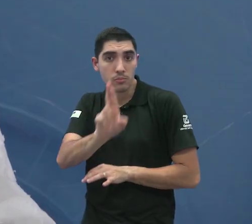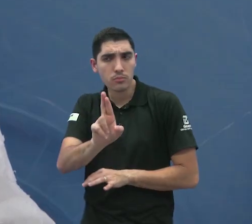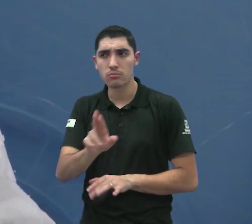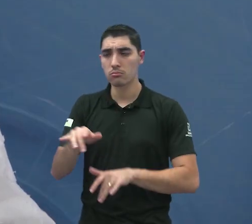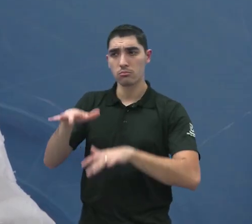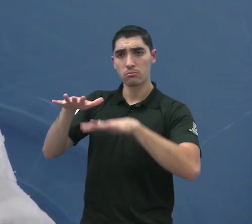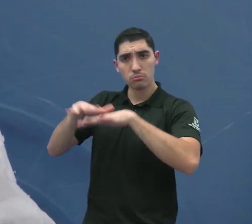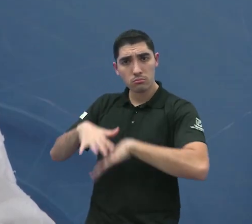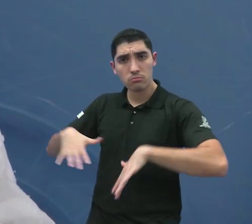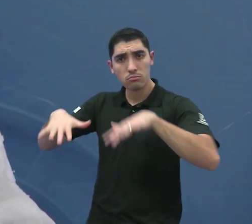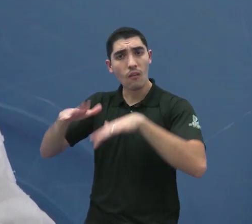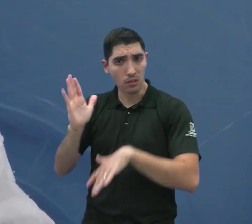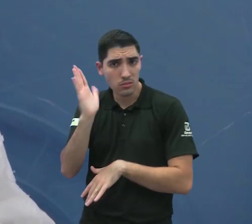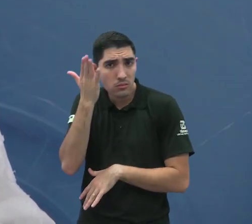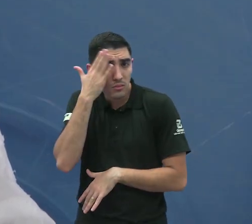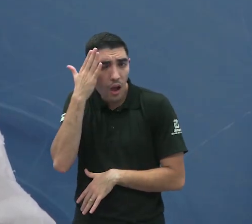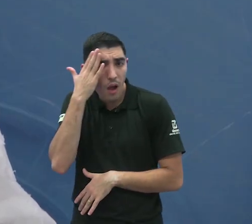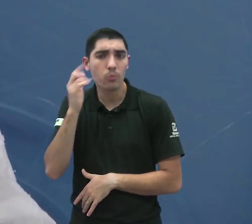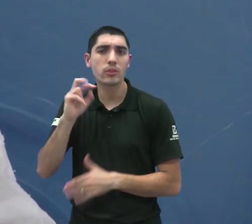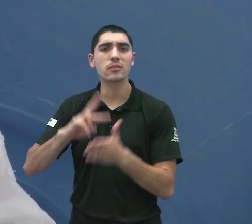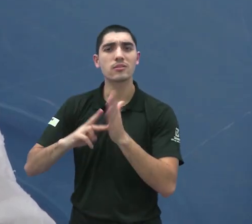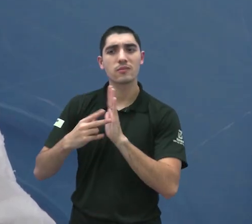sabem exatamente o que elas estão falando, né?